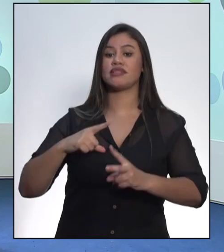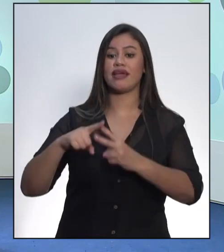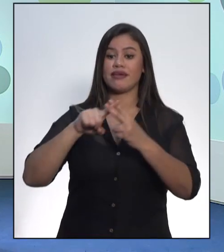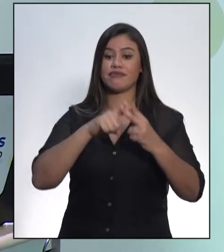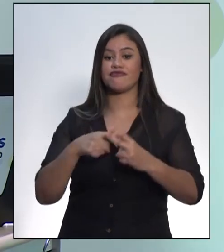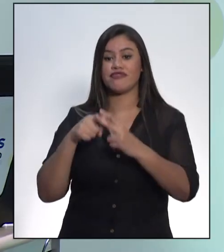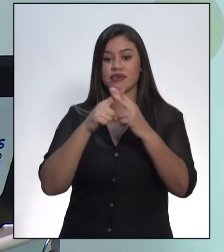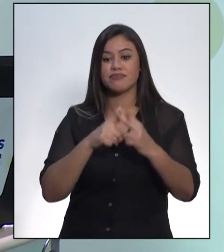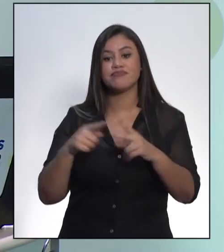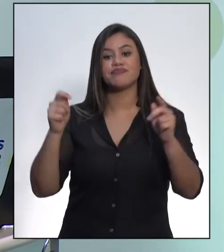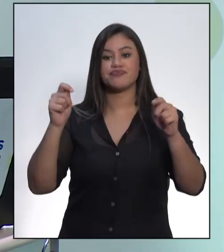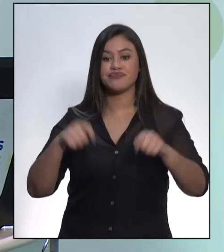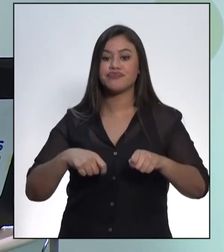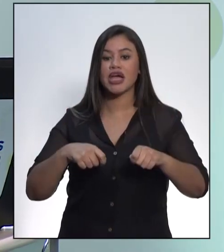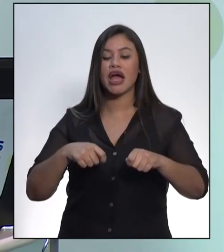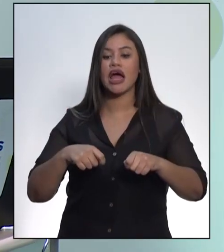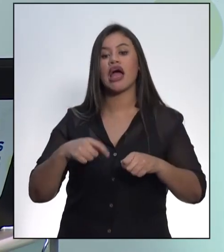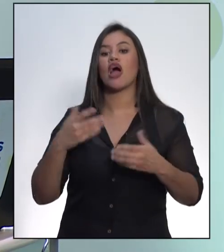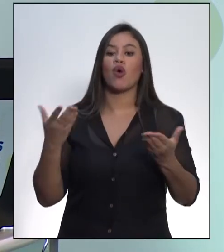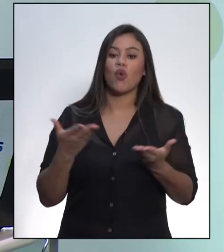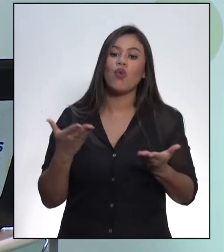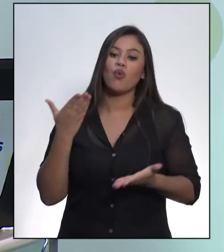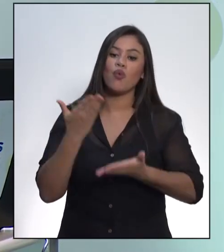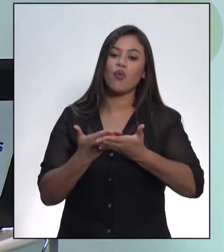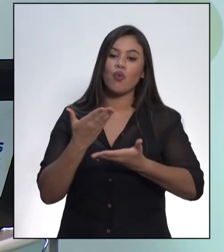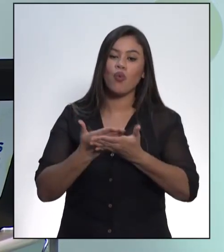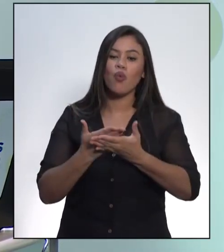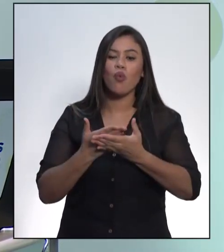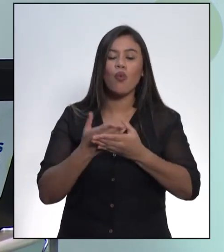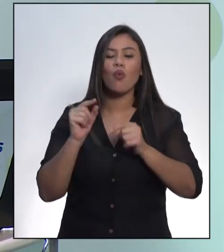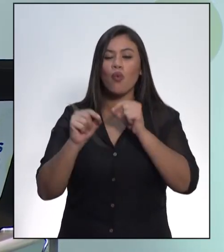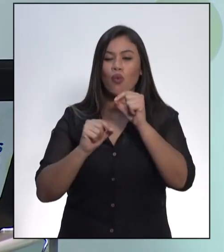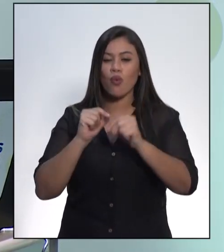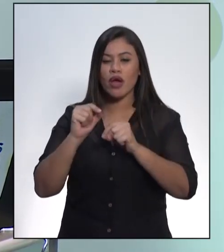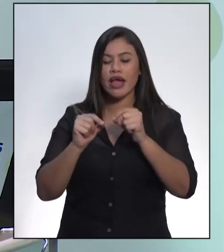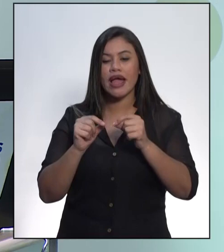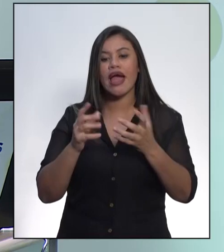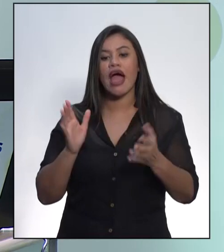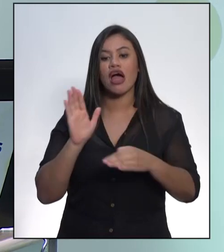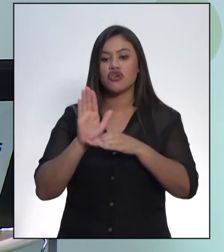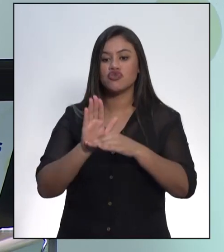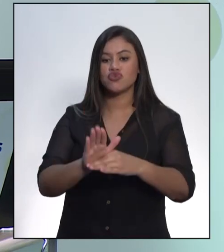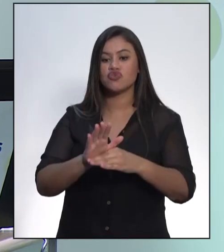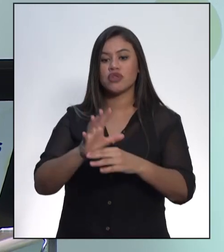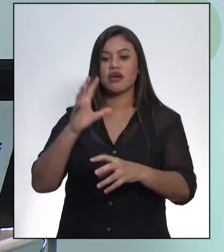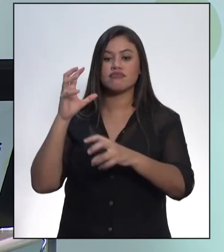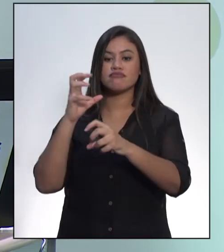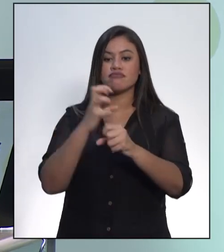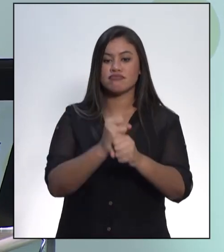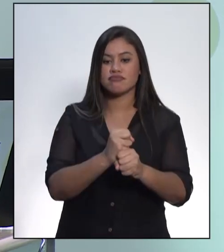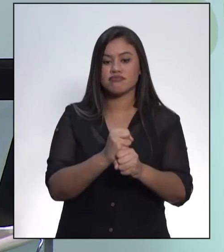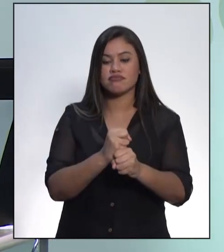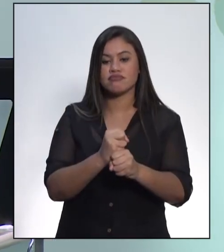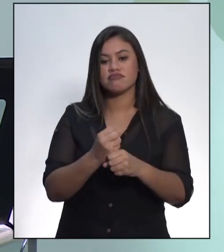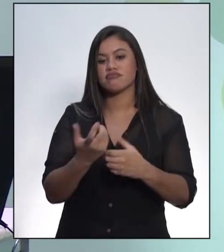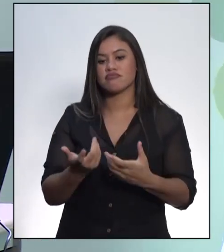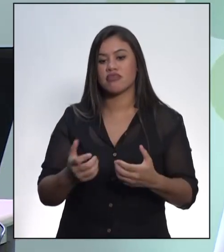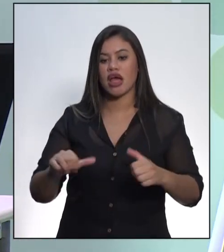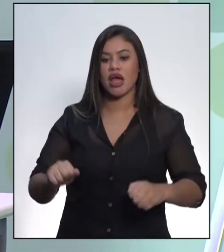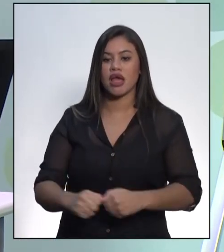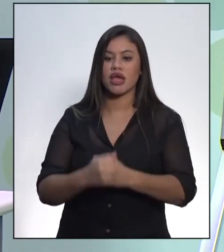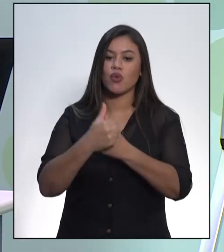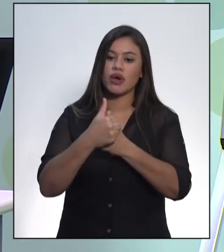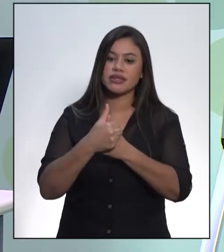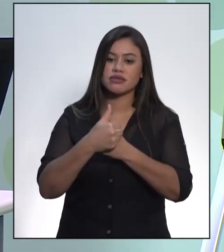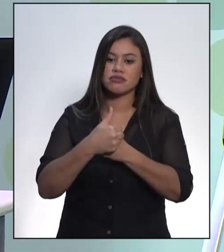essa aula. Essa aula, basicamente, é para vocês conseguirem resolver, né, apenas com uma equação. A equação